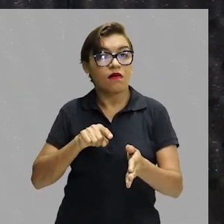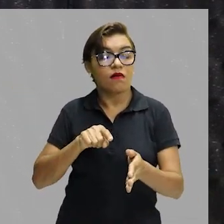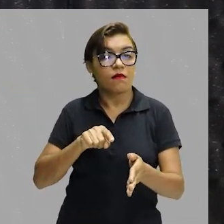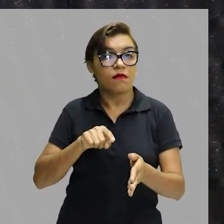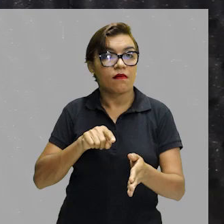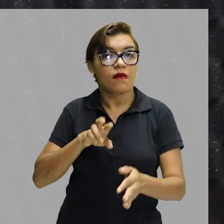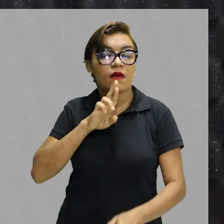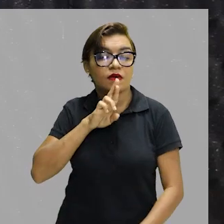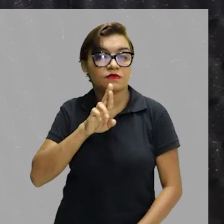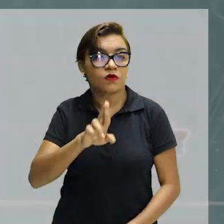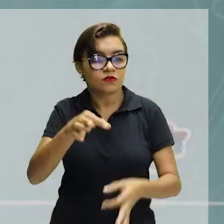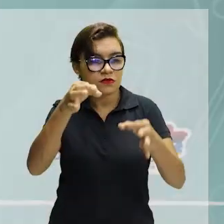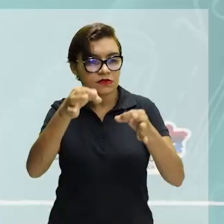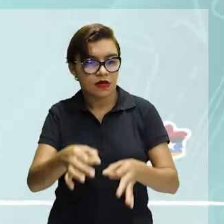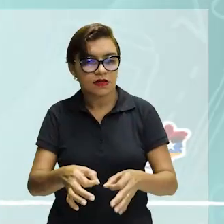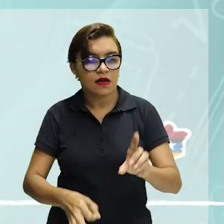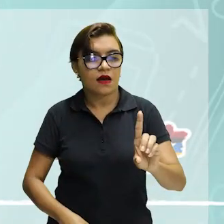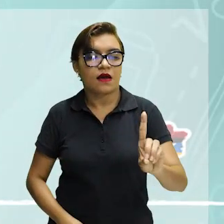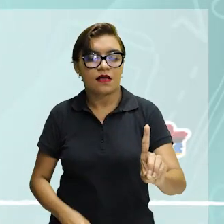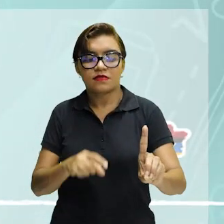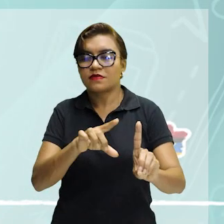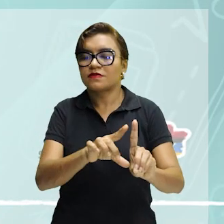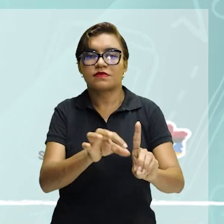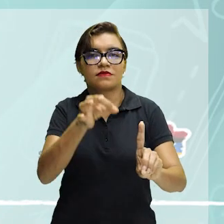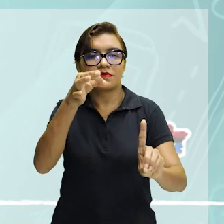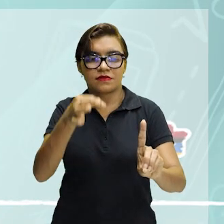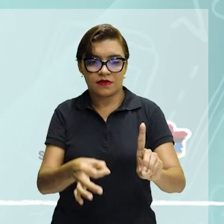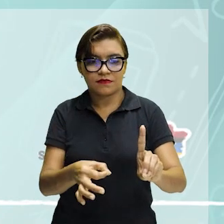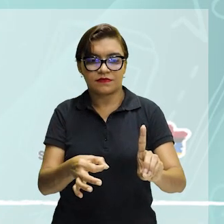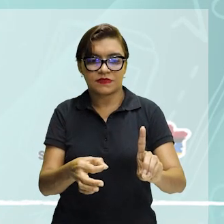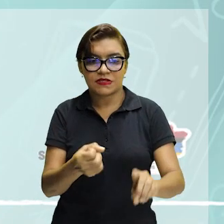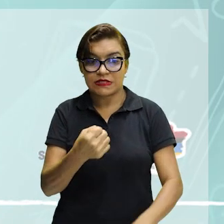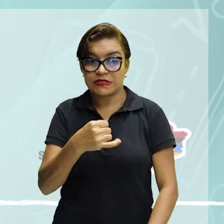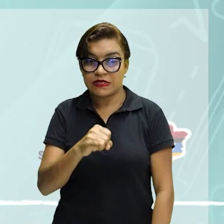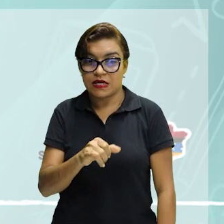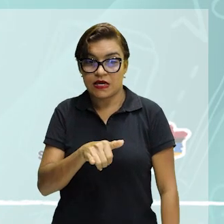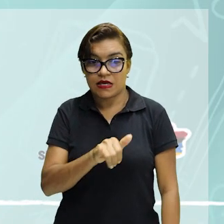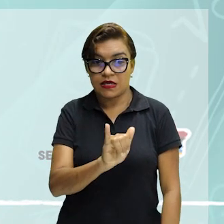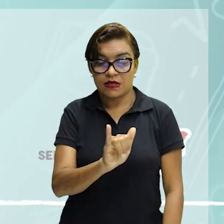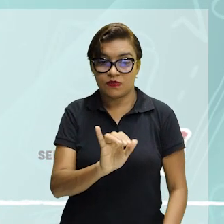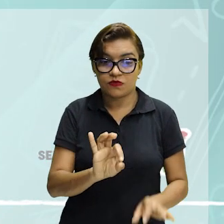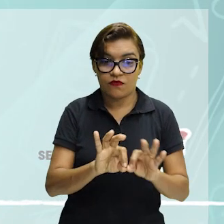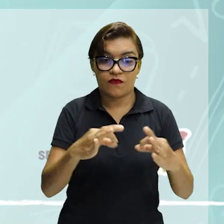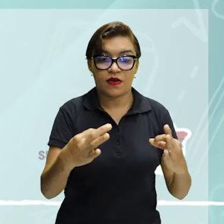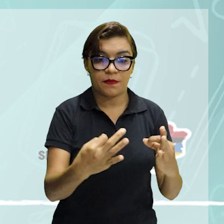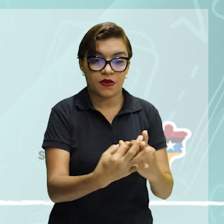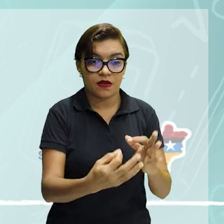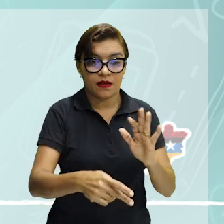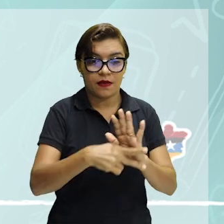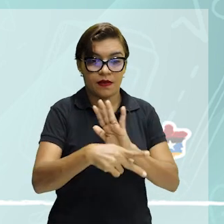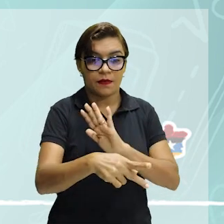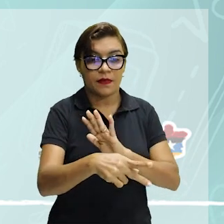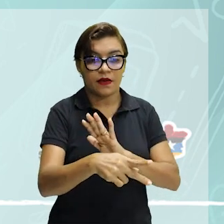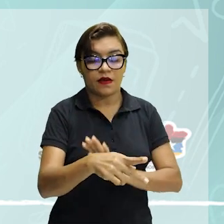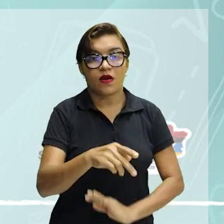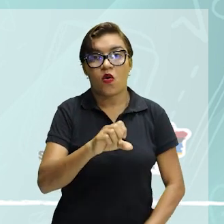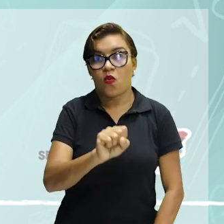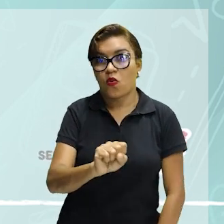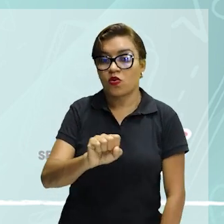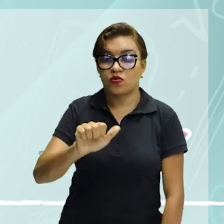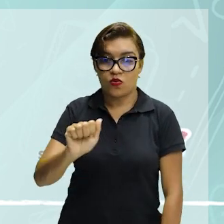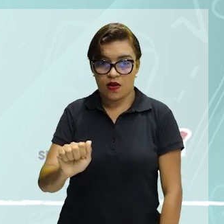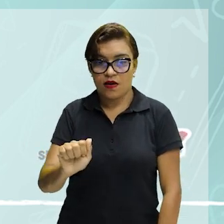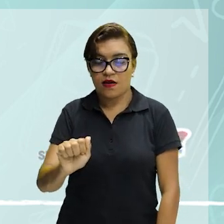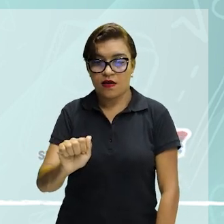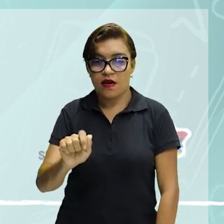vai ser a letra D. Se Y for da família 8A, a família 8A, na verdade, é a última